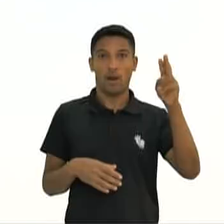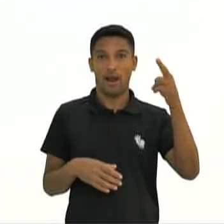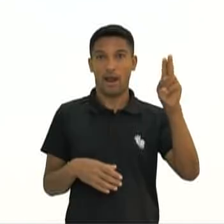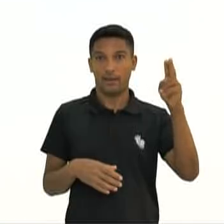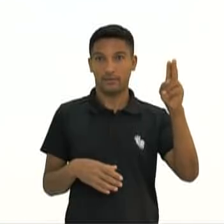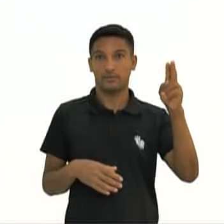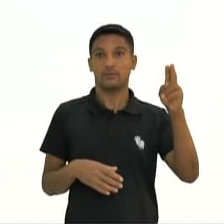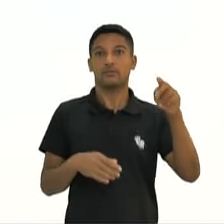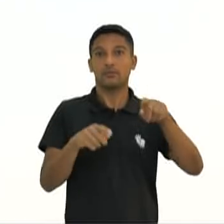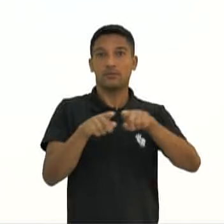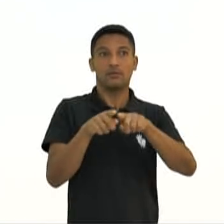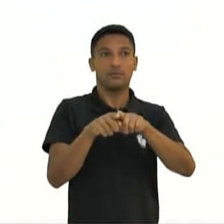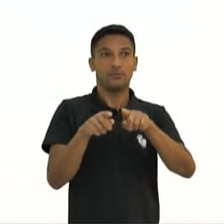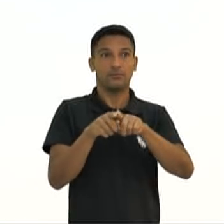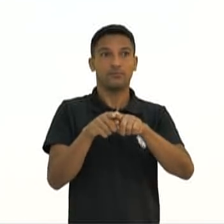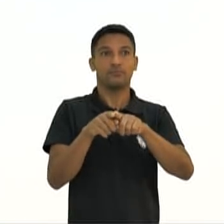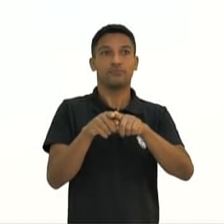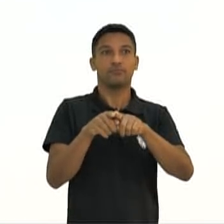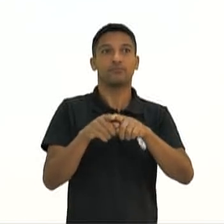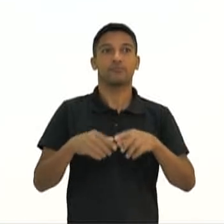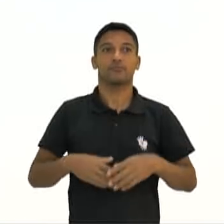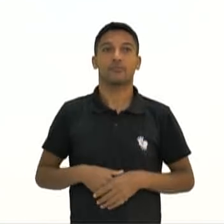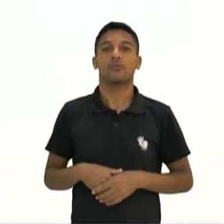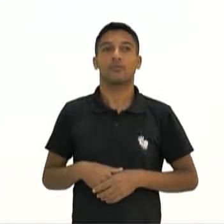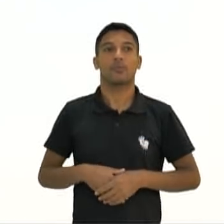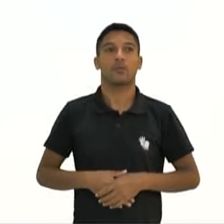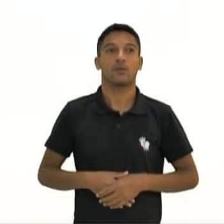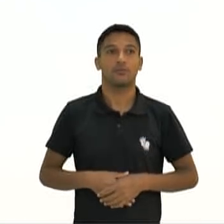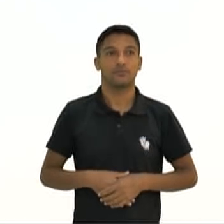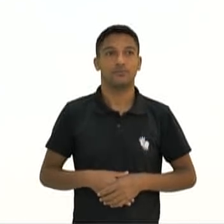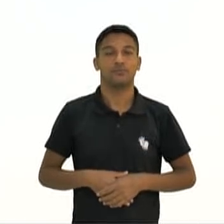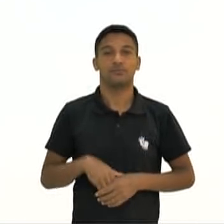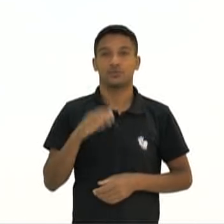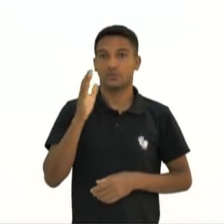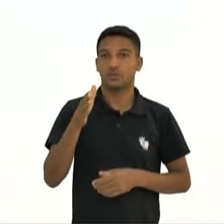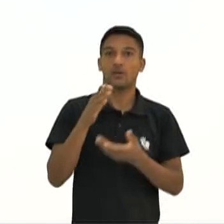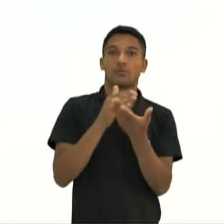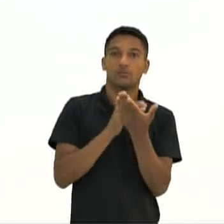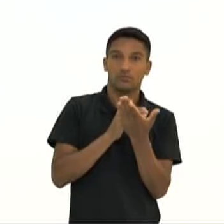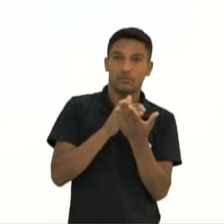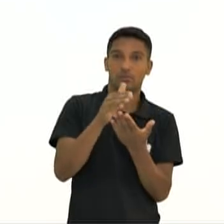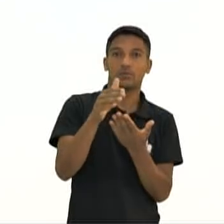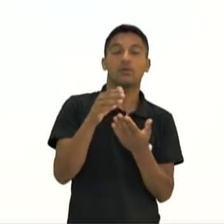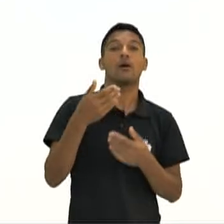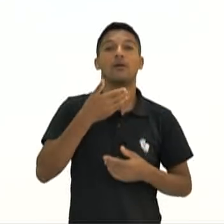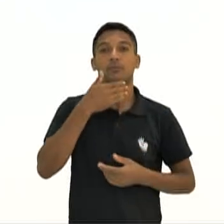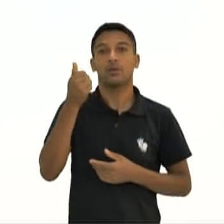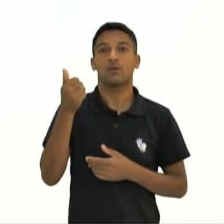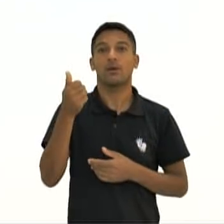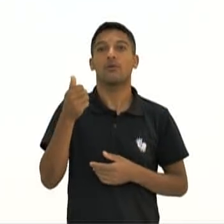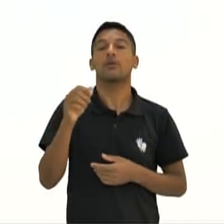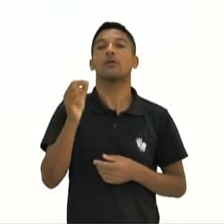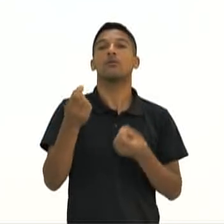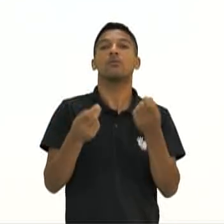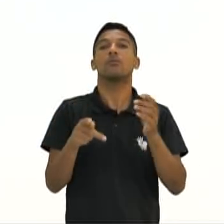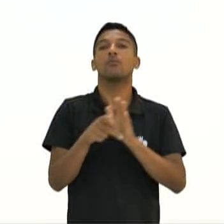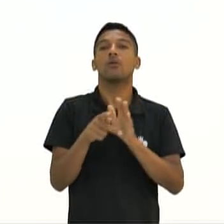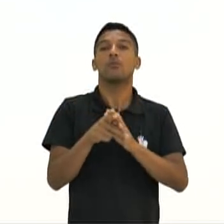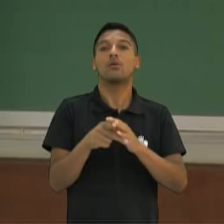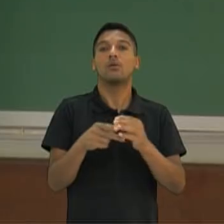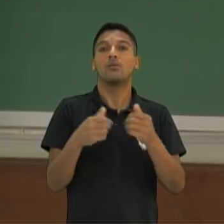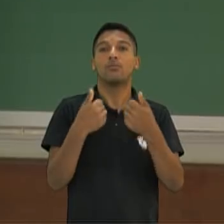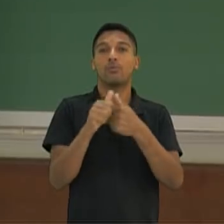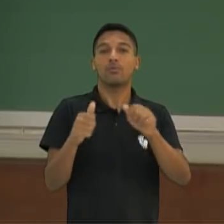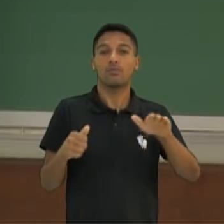maneira tranquila ainda, mas isso no Uruguai já começou a melhorar a circulação, porque eles